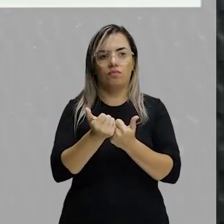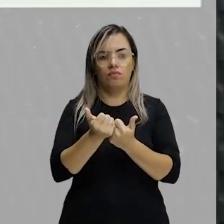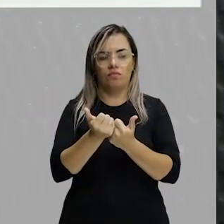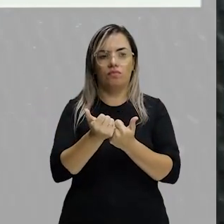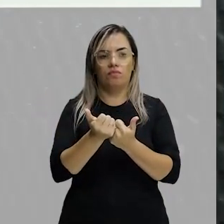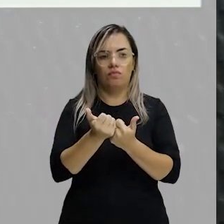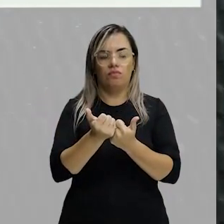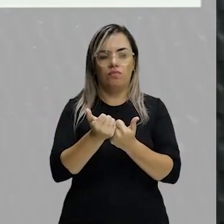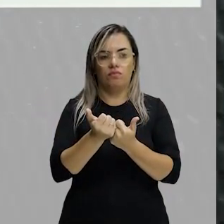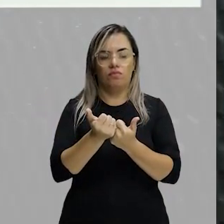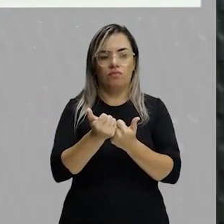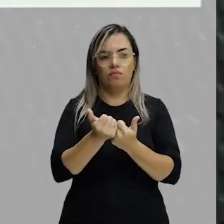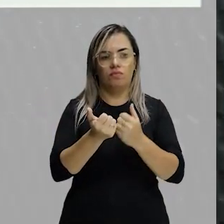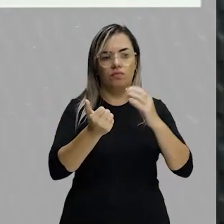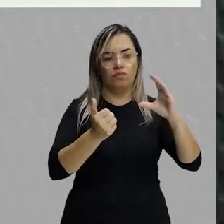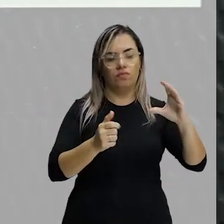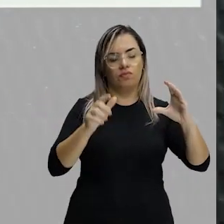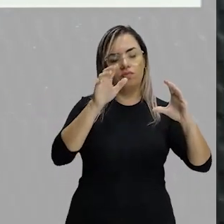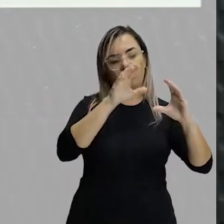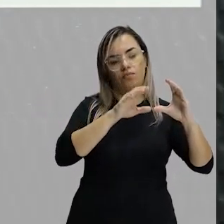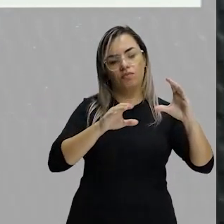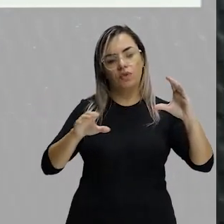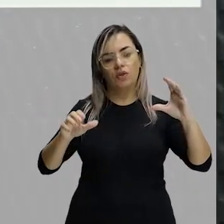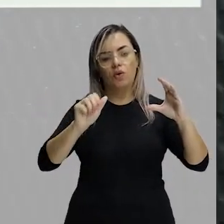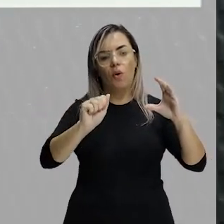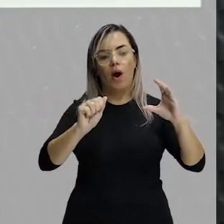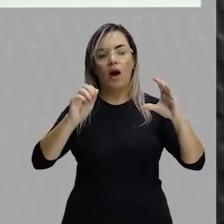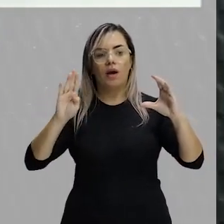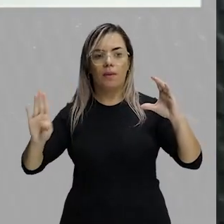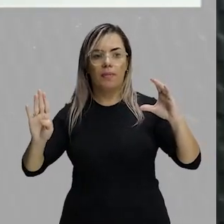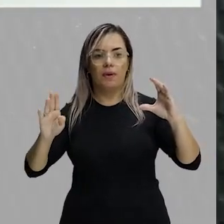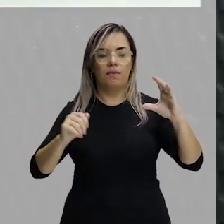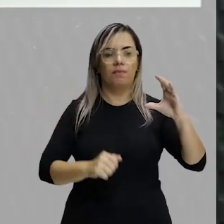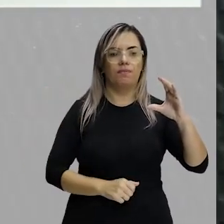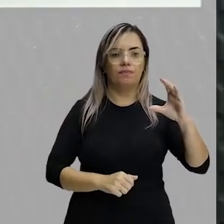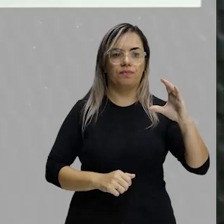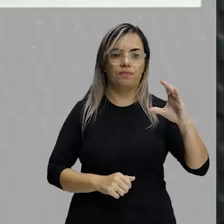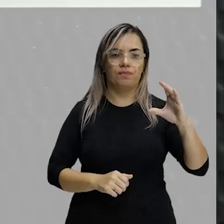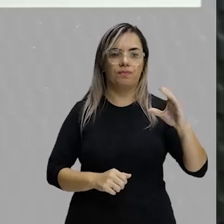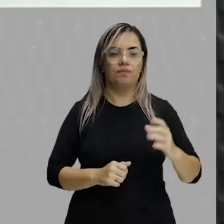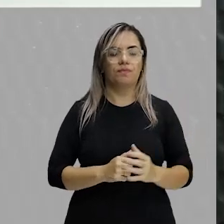caso, as coordenadas do centro, A e o B. Então vai ficar o quê? Y